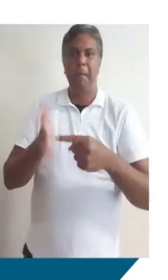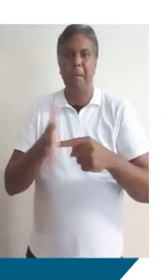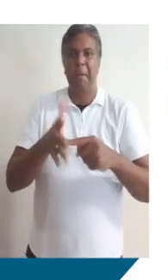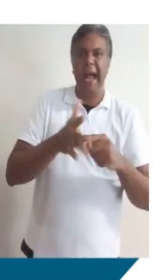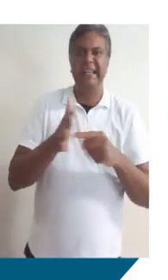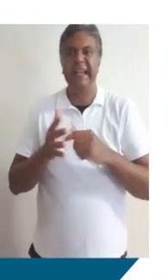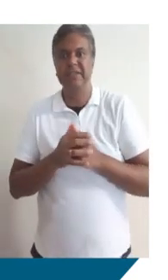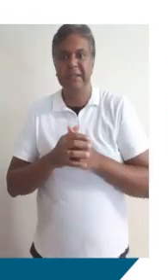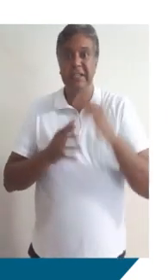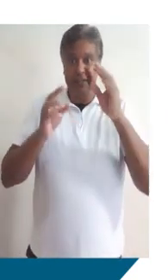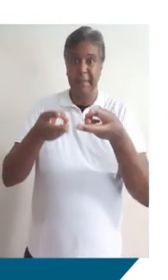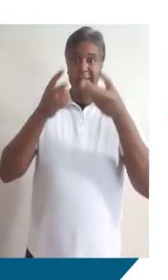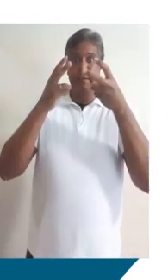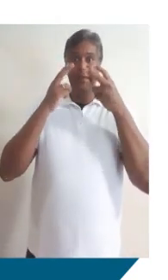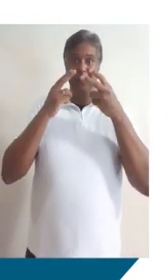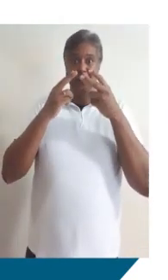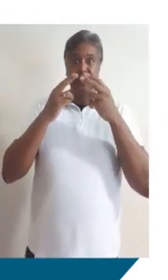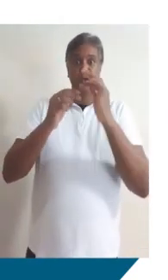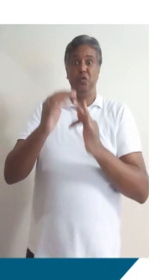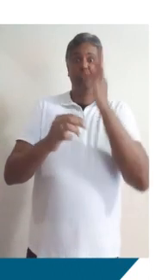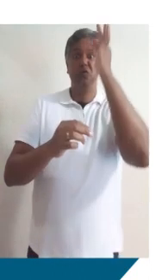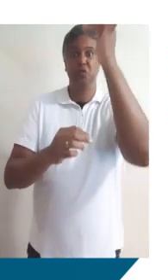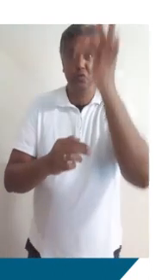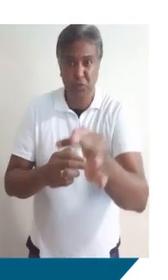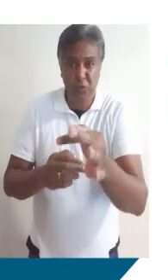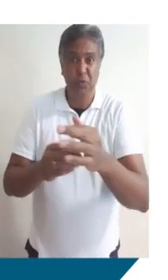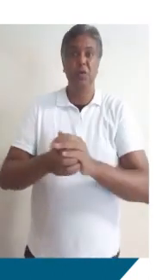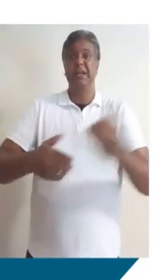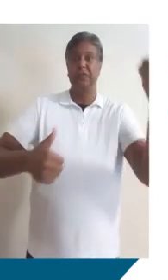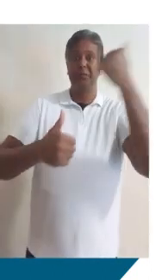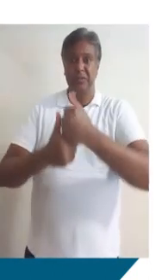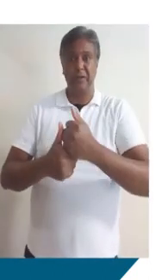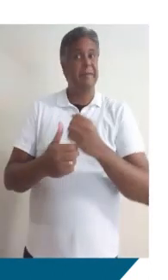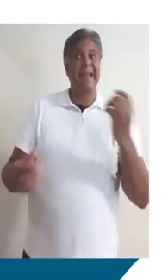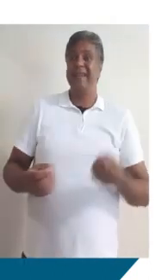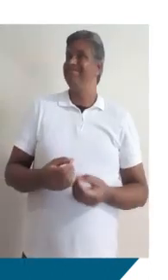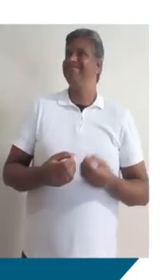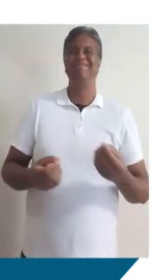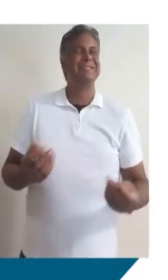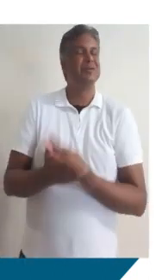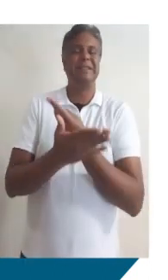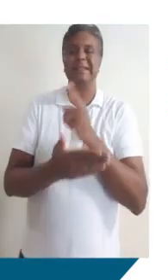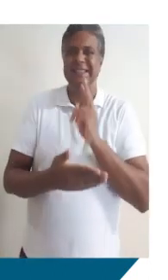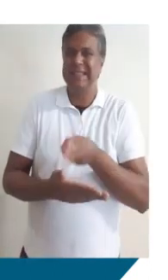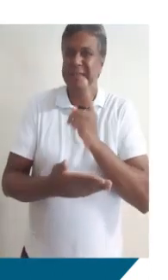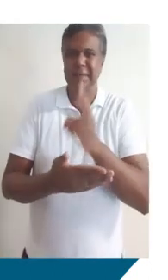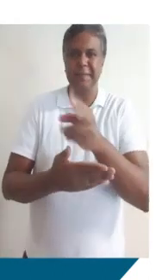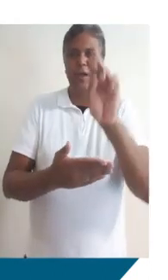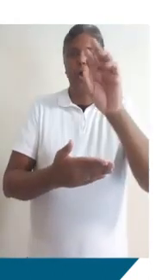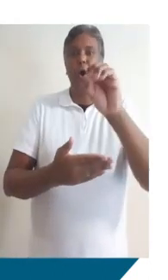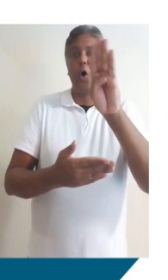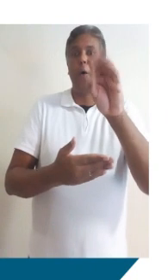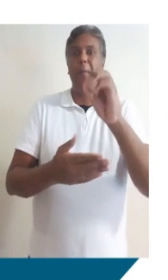a tendência é diminuir ainda mais por conta da automação do trabalho. É curioso observar, portanto, que robôs construídos para ajudar